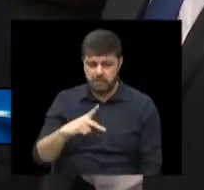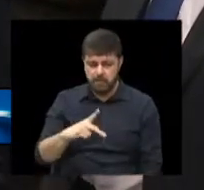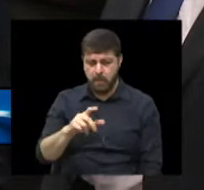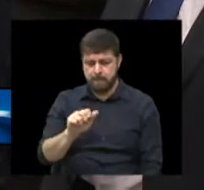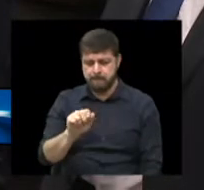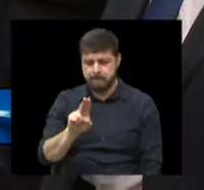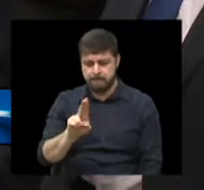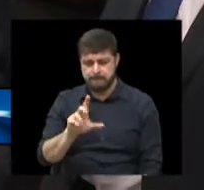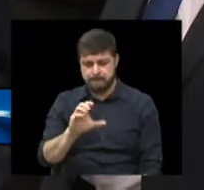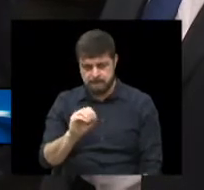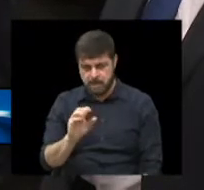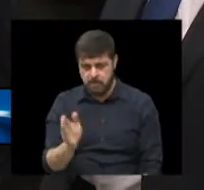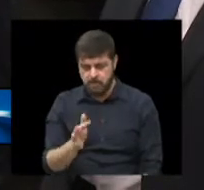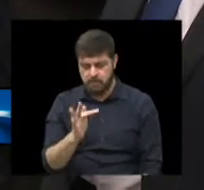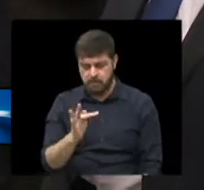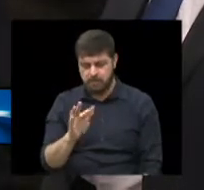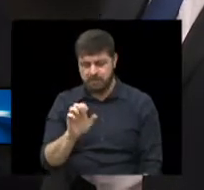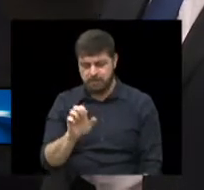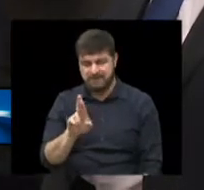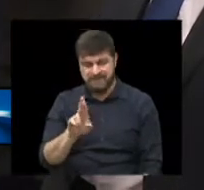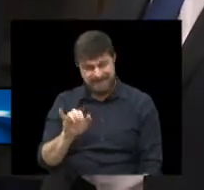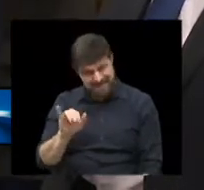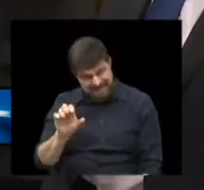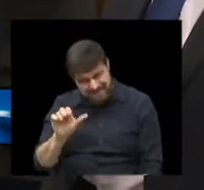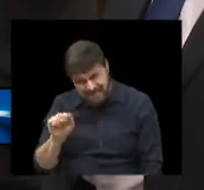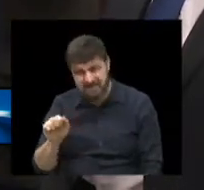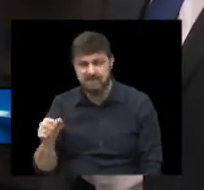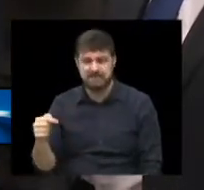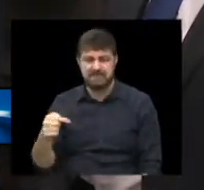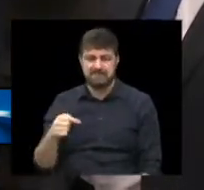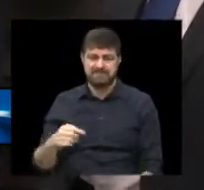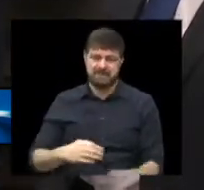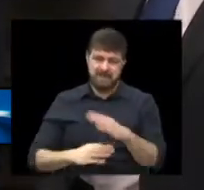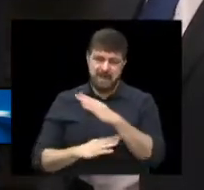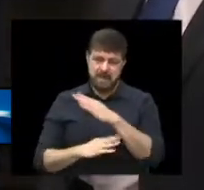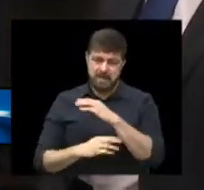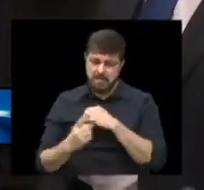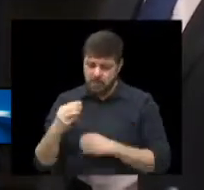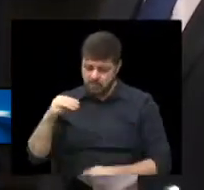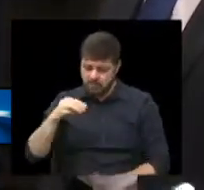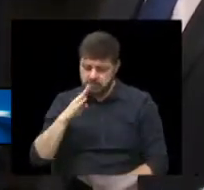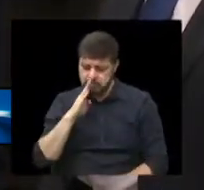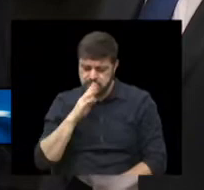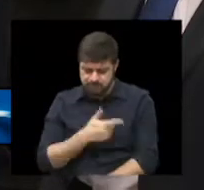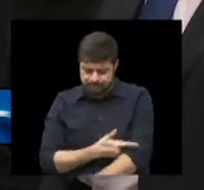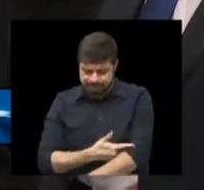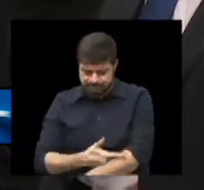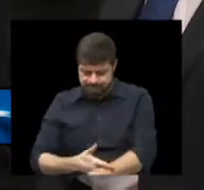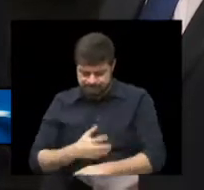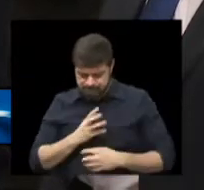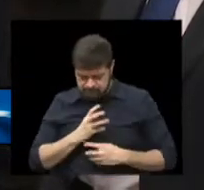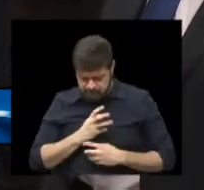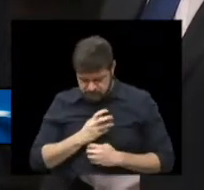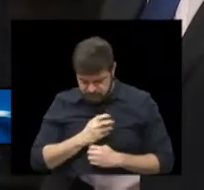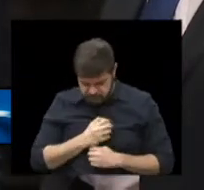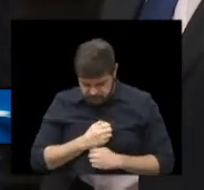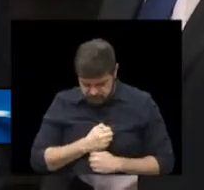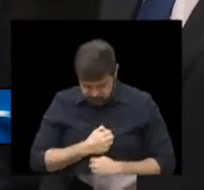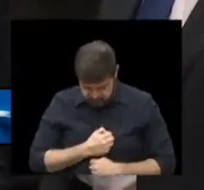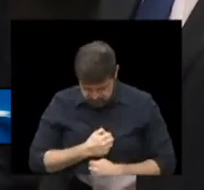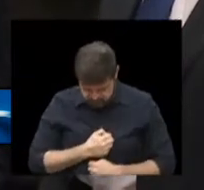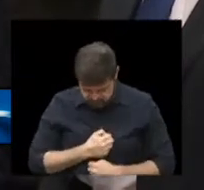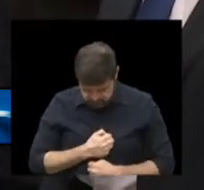militante do PMDB, foi secretário dessa casa, e que a Câmara, nesse 1 minuto de silêncio, possa expressar os sentimentos e pesar